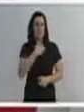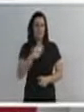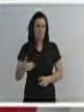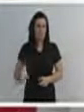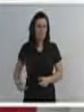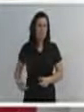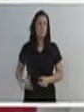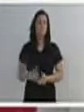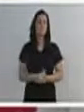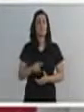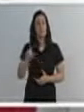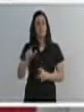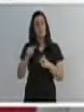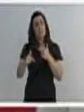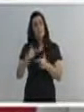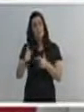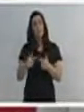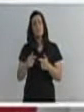do governador do Estado,